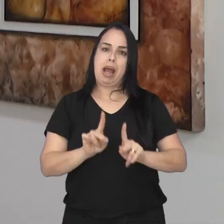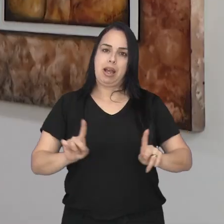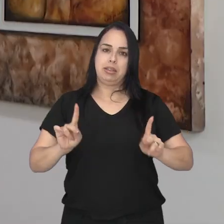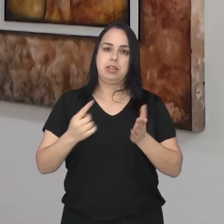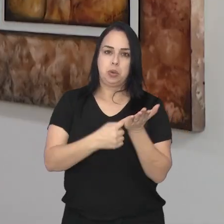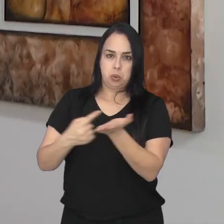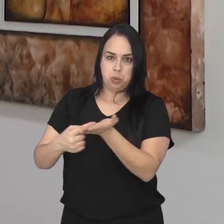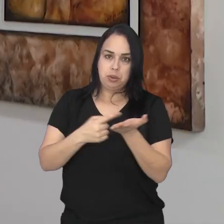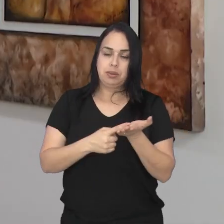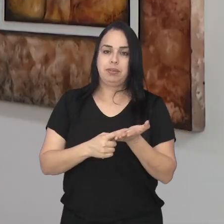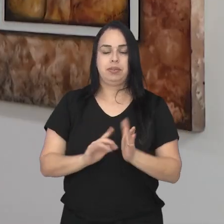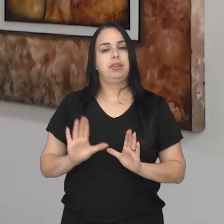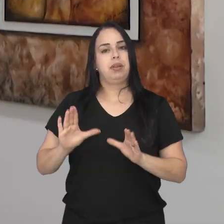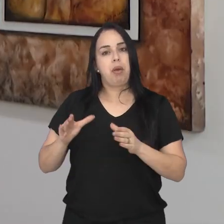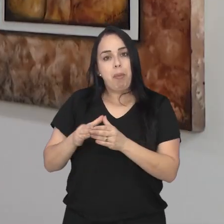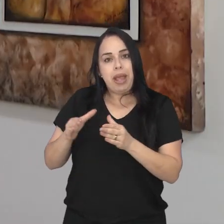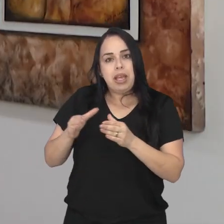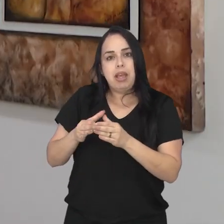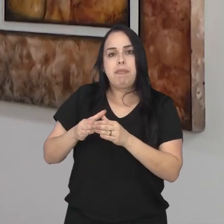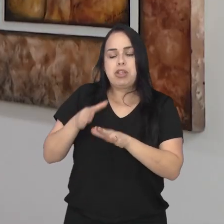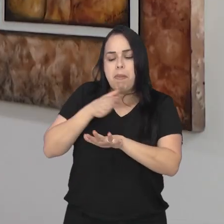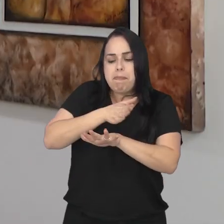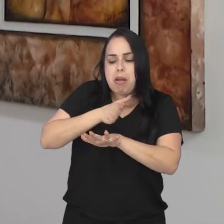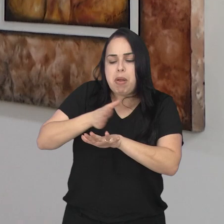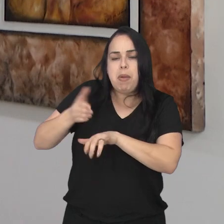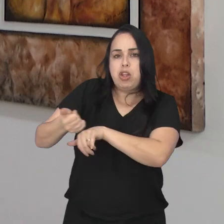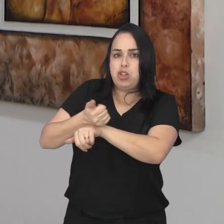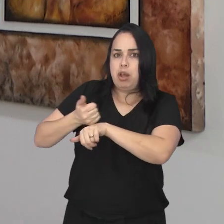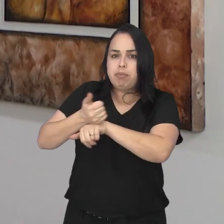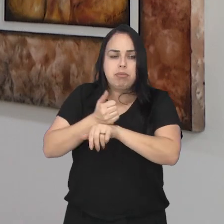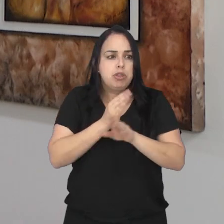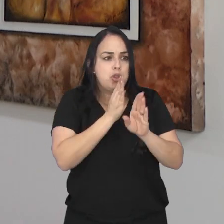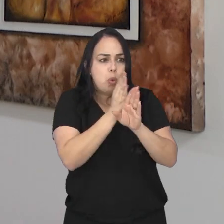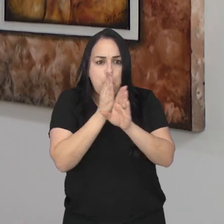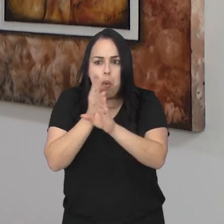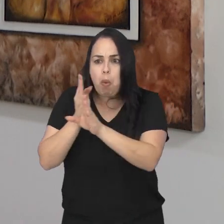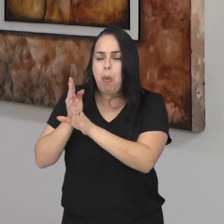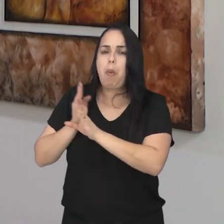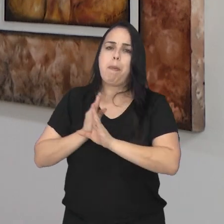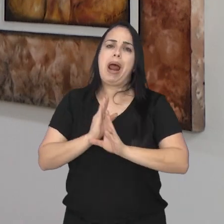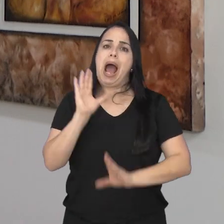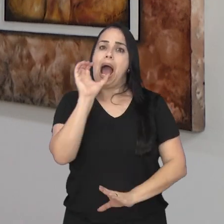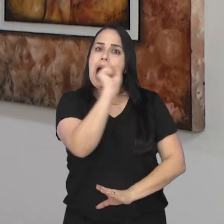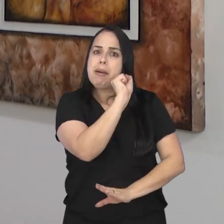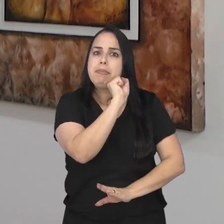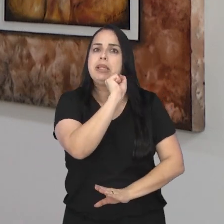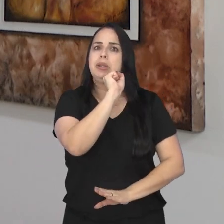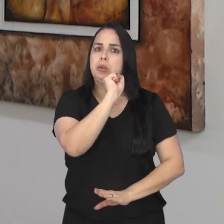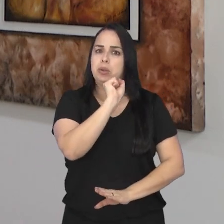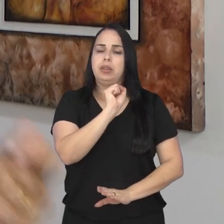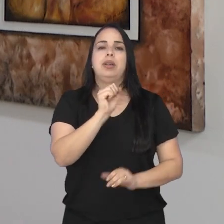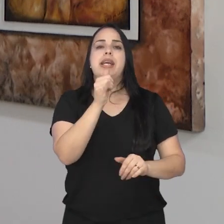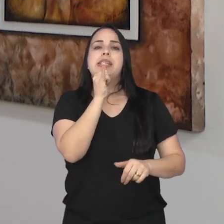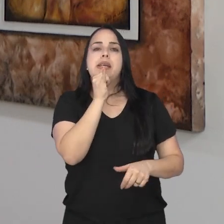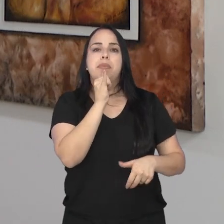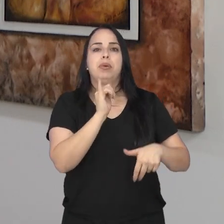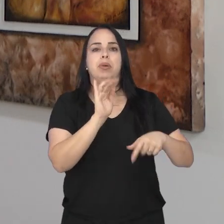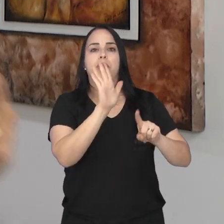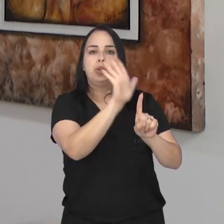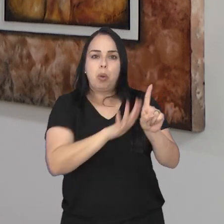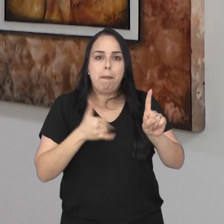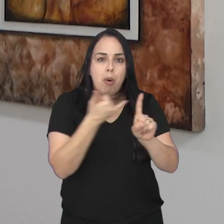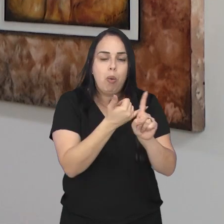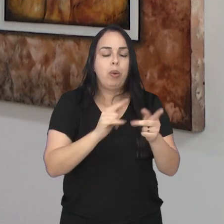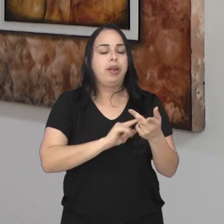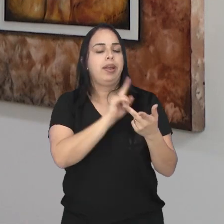a ideia do programa é que é uma equipe multidisciplinar que identifique esse processo no início esse processo do bullying